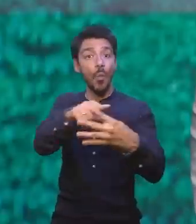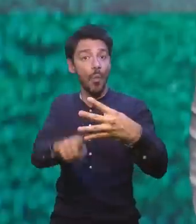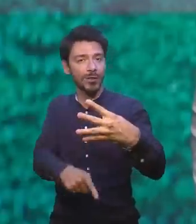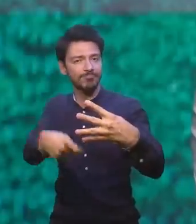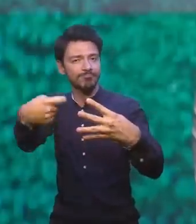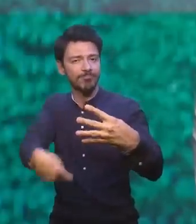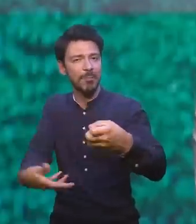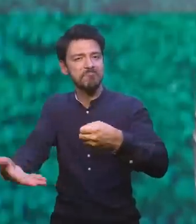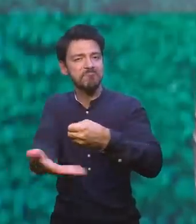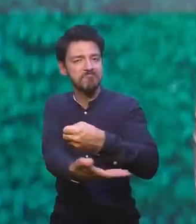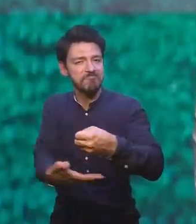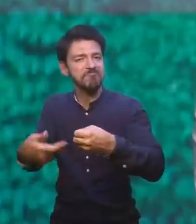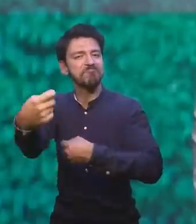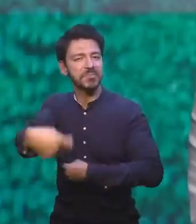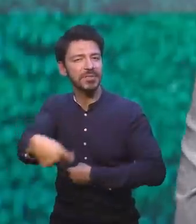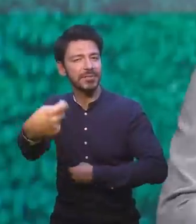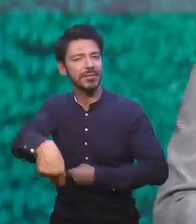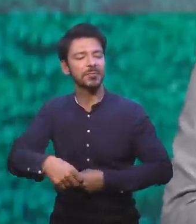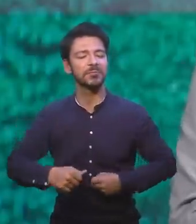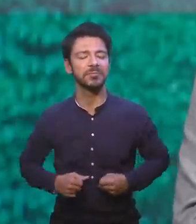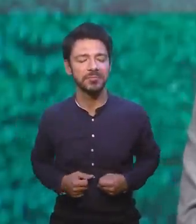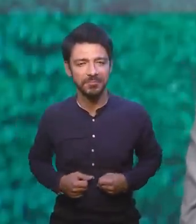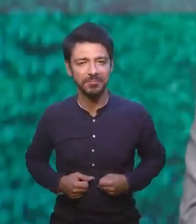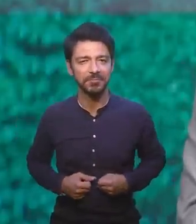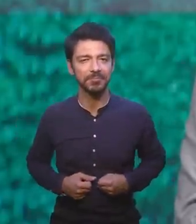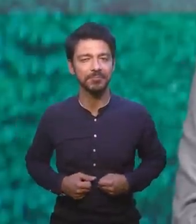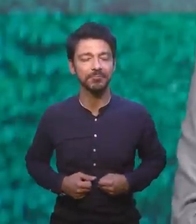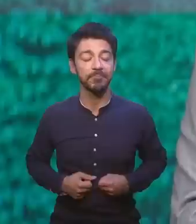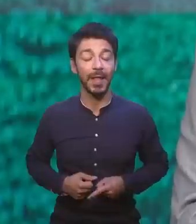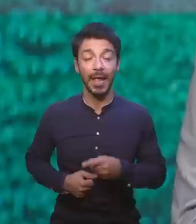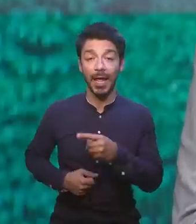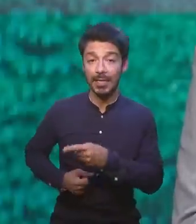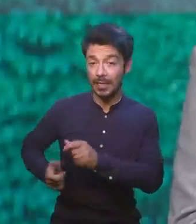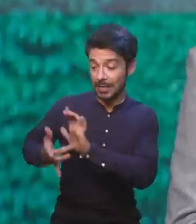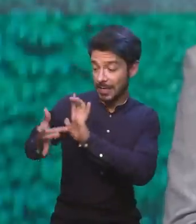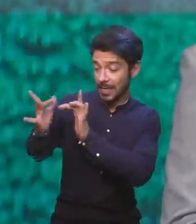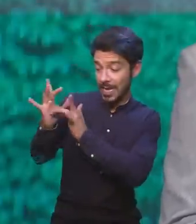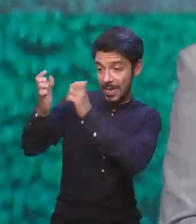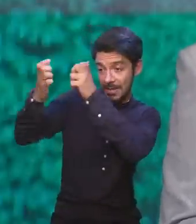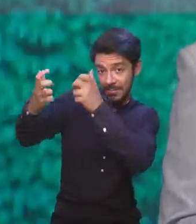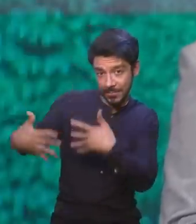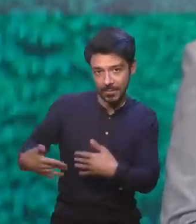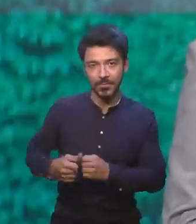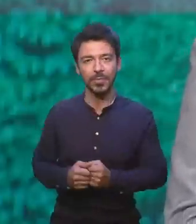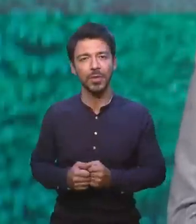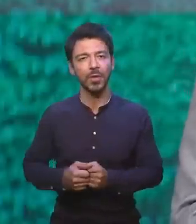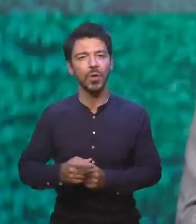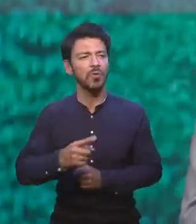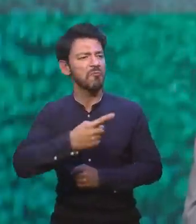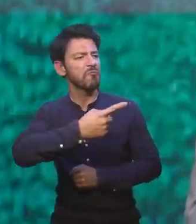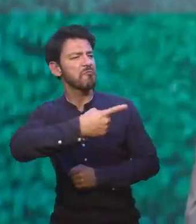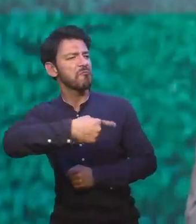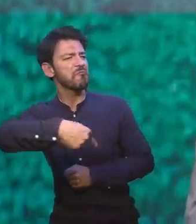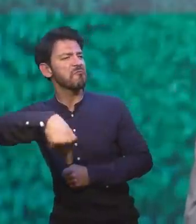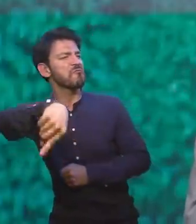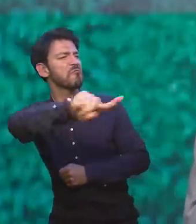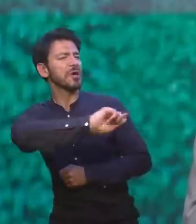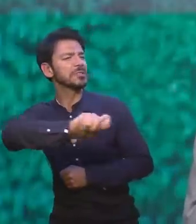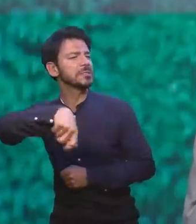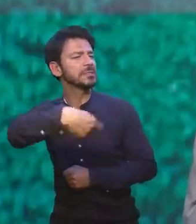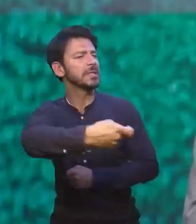essas provações. Ele vai dizer assim, vós sereis o fermento divino.